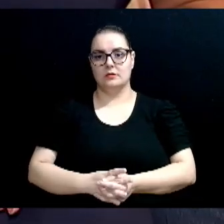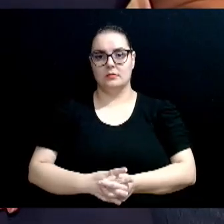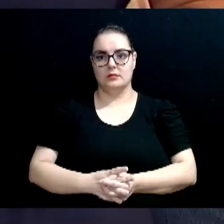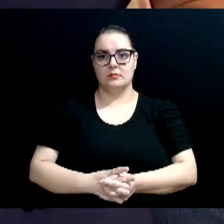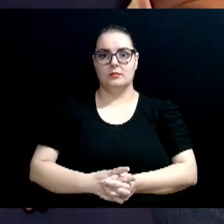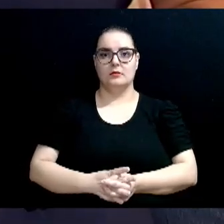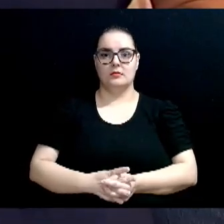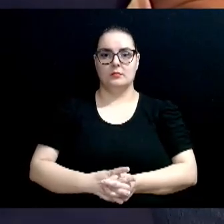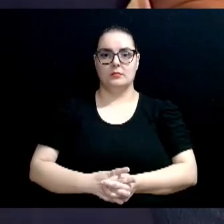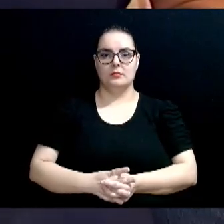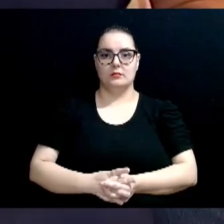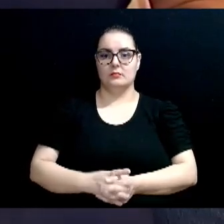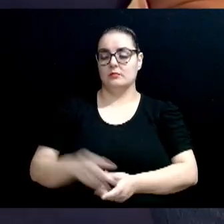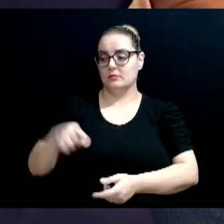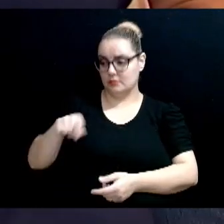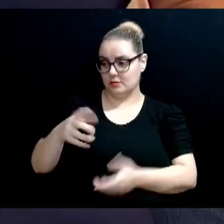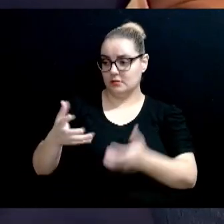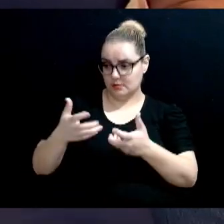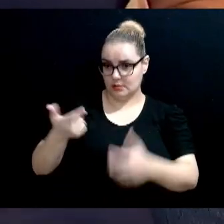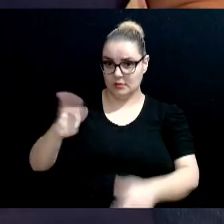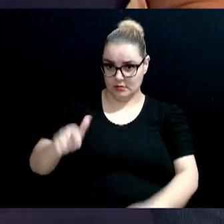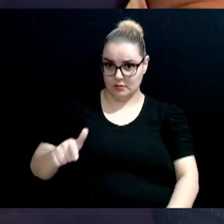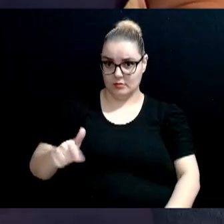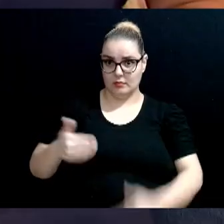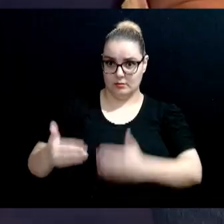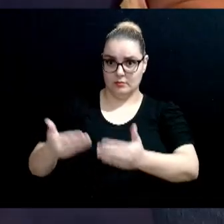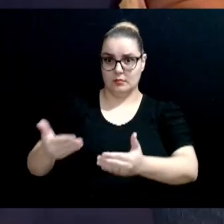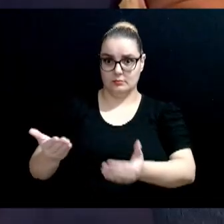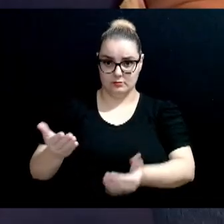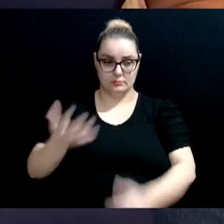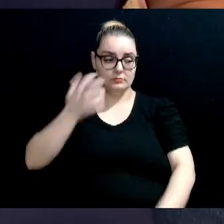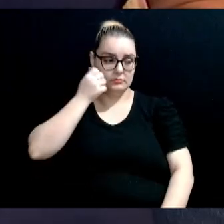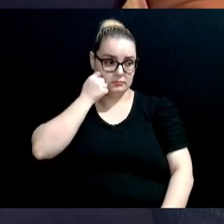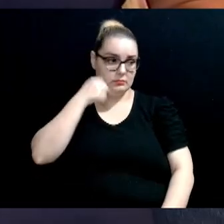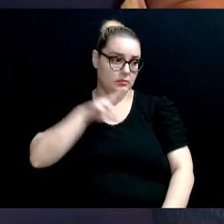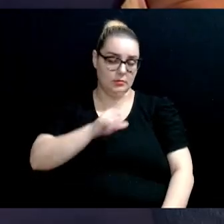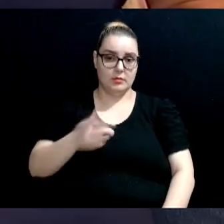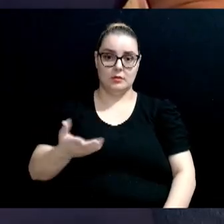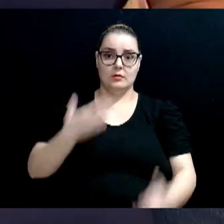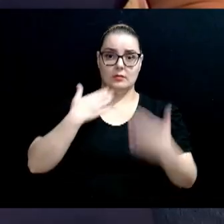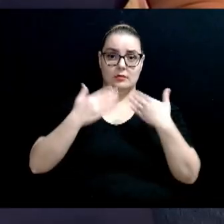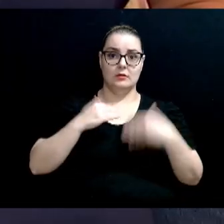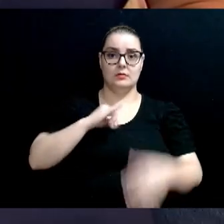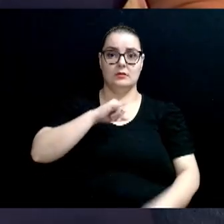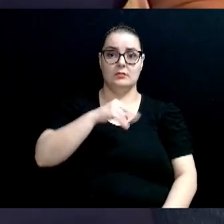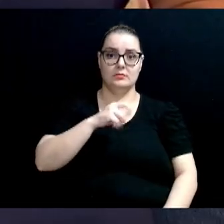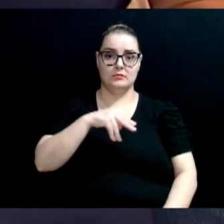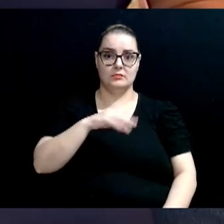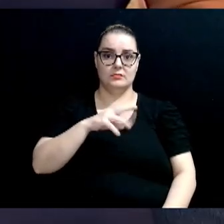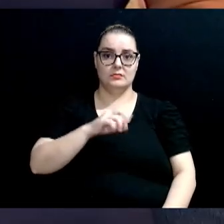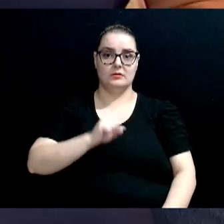vocês querem continuar ou não? Aí eu conversei com o Jonatas, tá bom, vamos continuar,